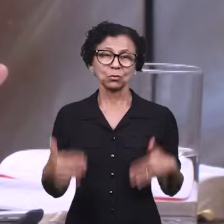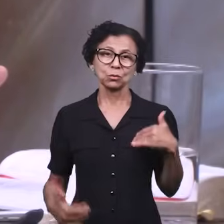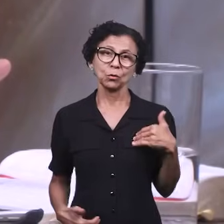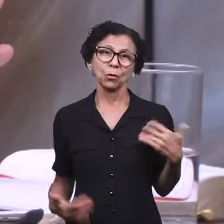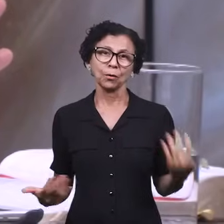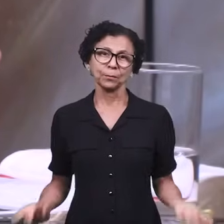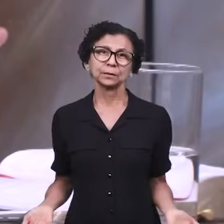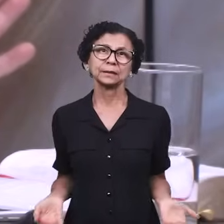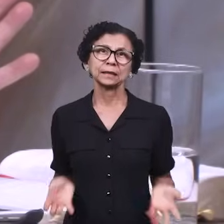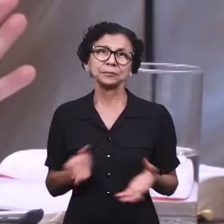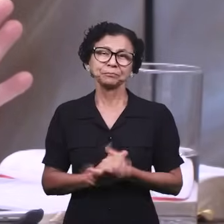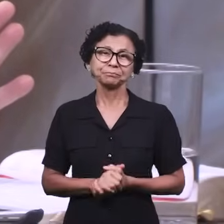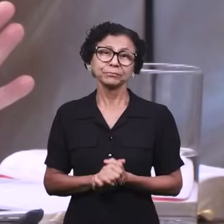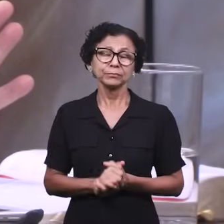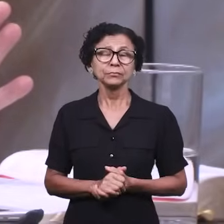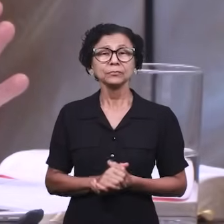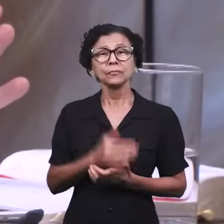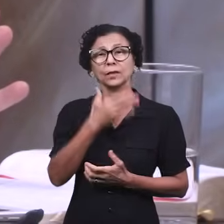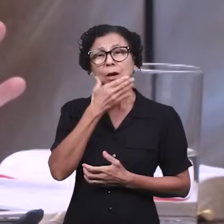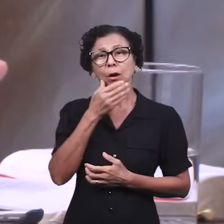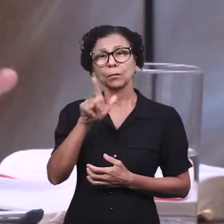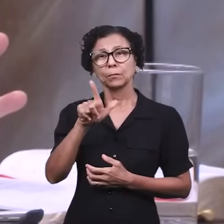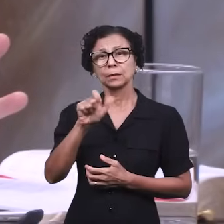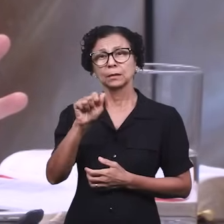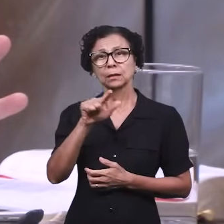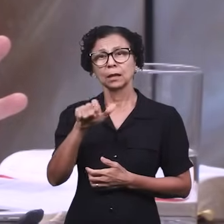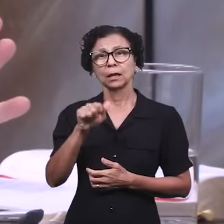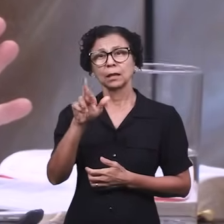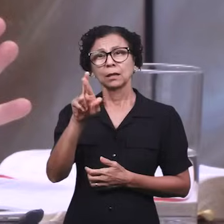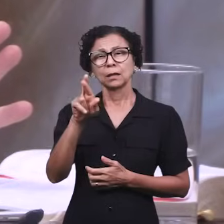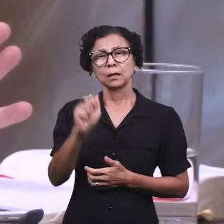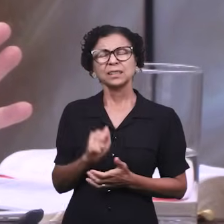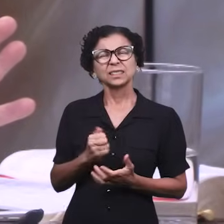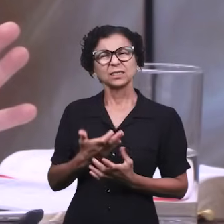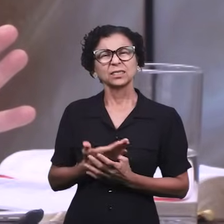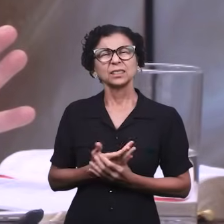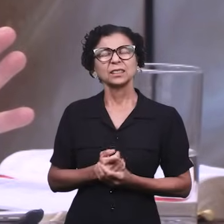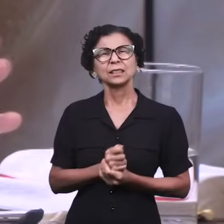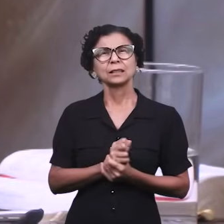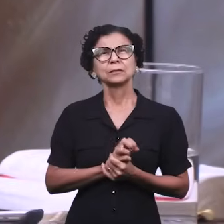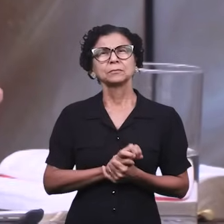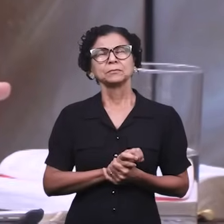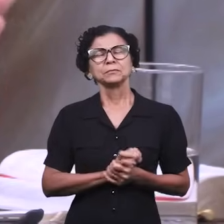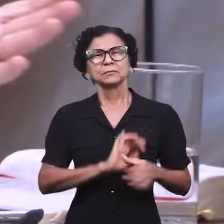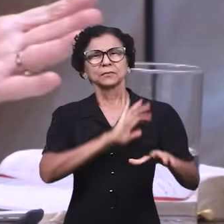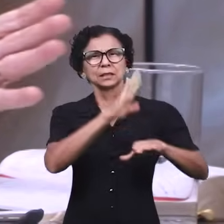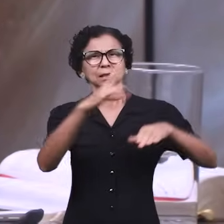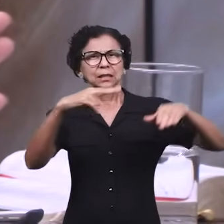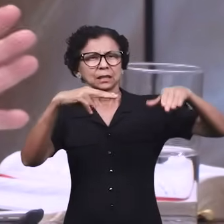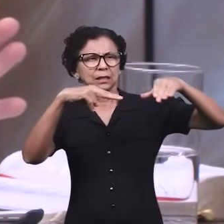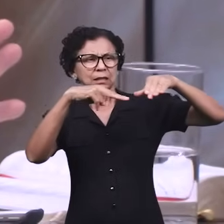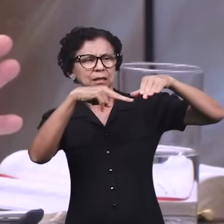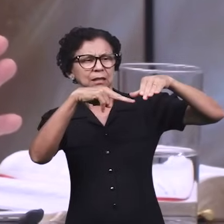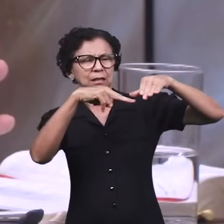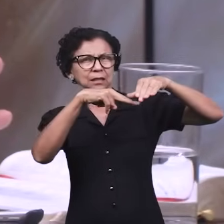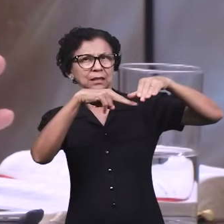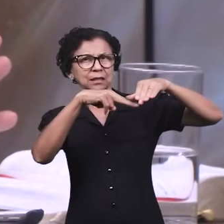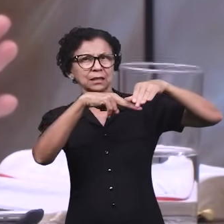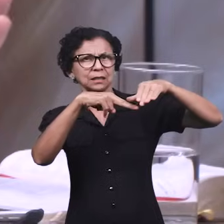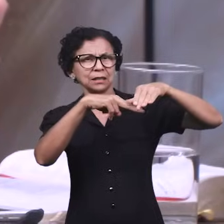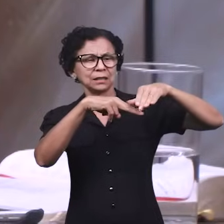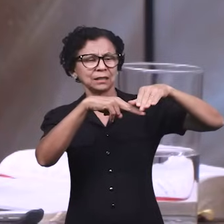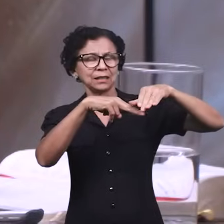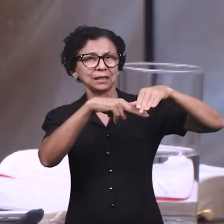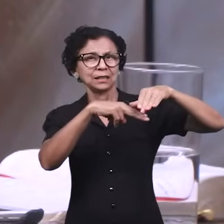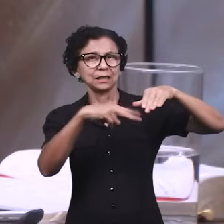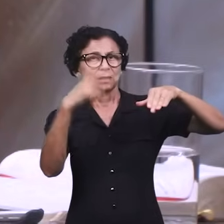de um tempo, né, de 4 dias, o qual já cheirava mal, né, como disse Marta, né? Não pode abrir o túmulo porque já cheira mal. E